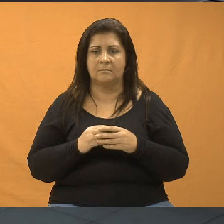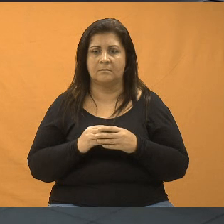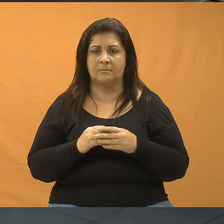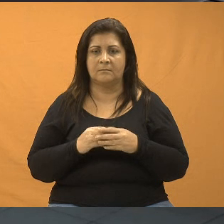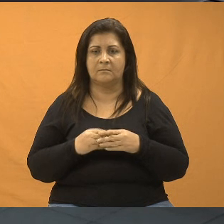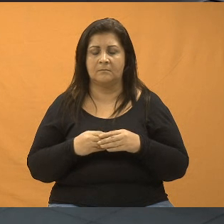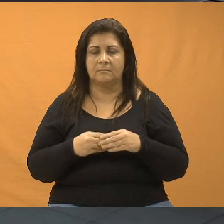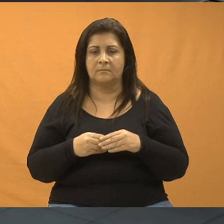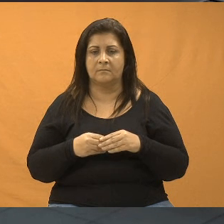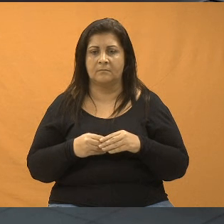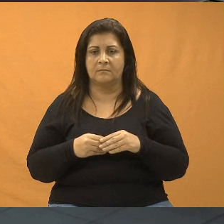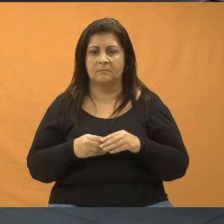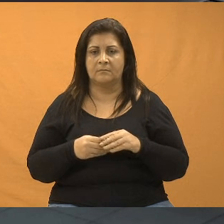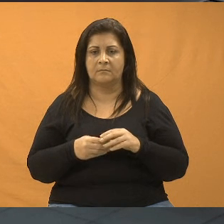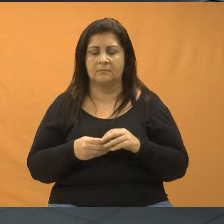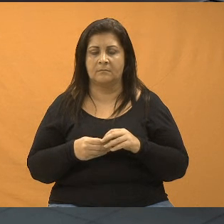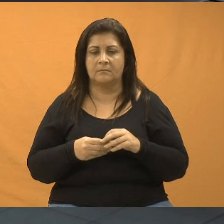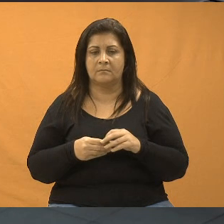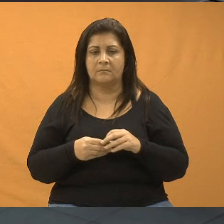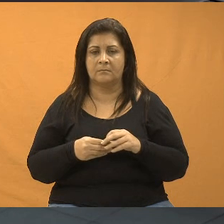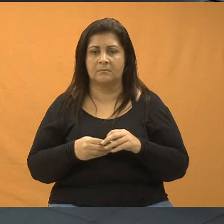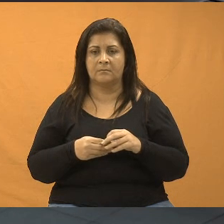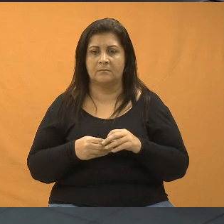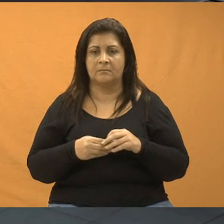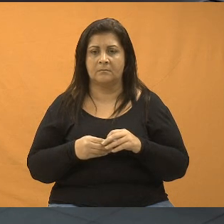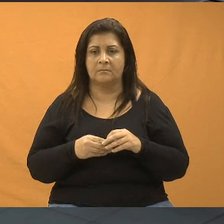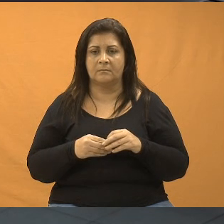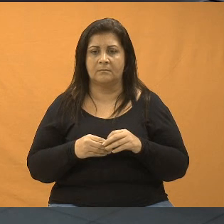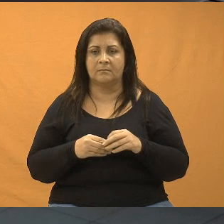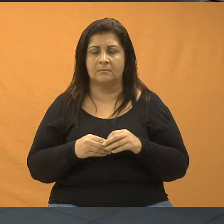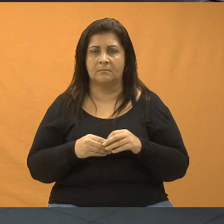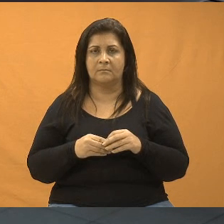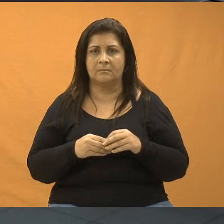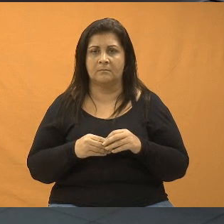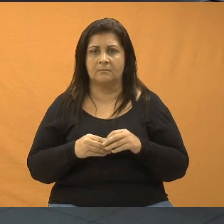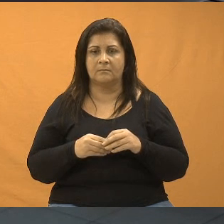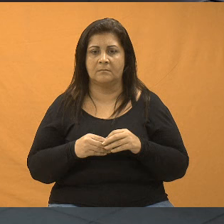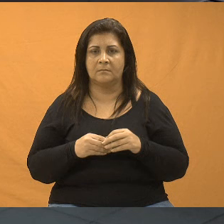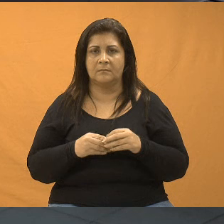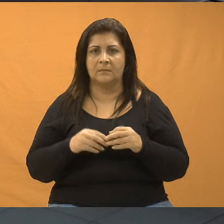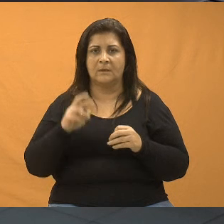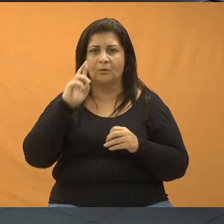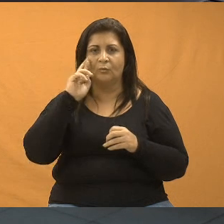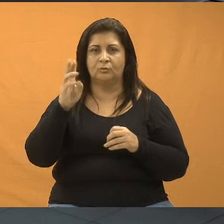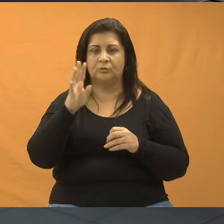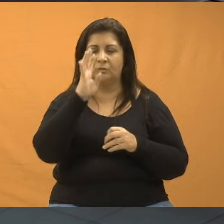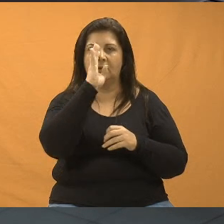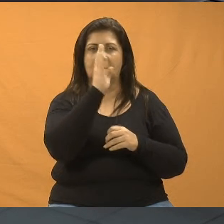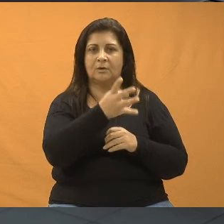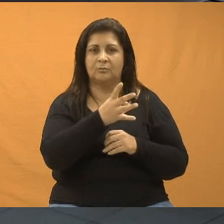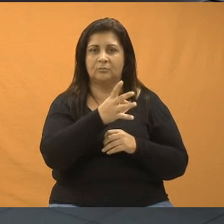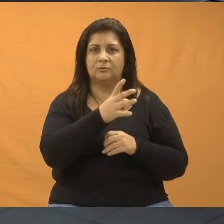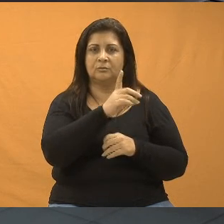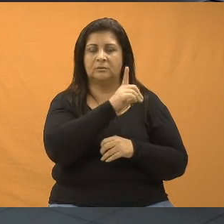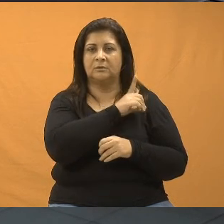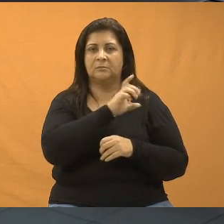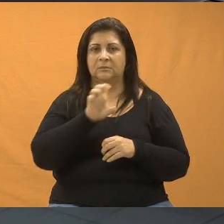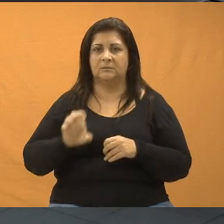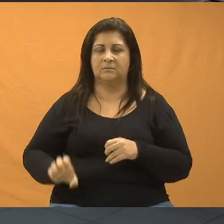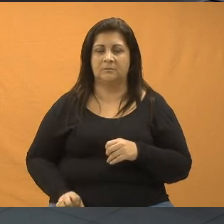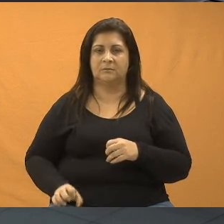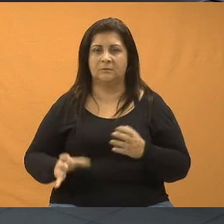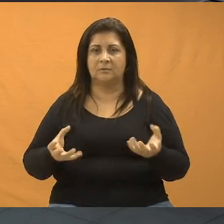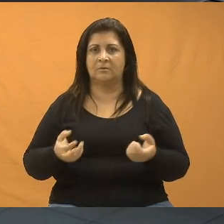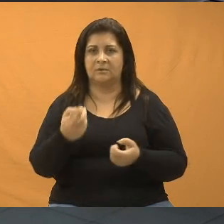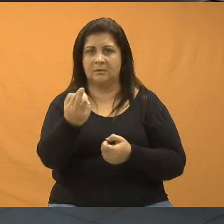vai, pode falar. Depois o senhor responde. O senhor teve a tribuna para usar, atacar a deputada, agora eu estou pedindo direito de resposta. Né?